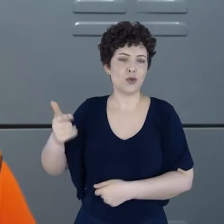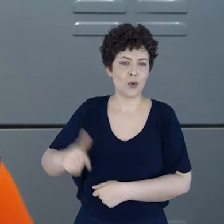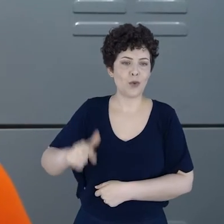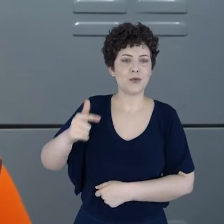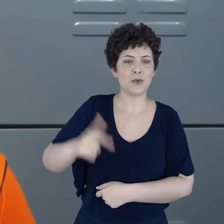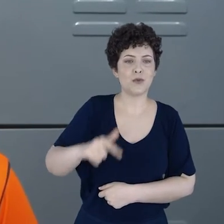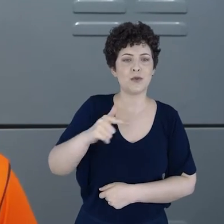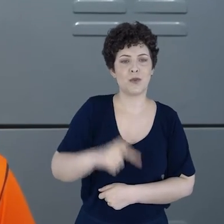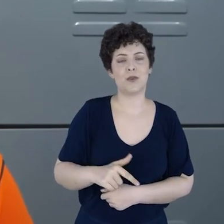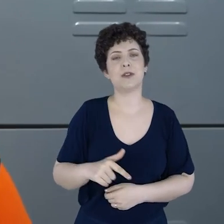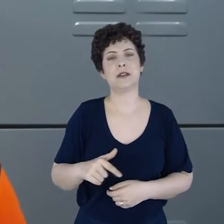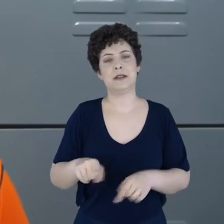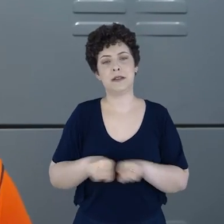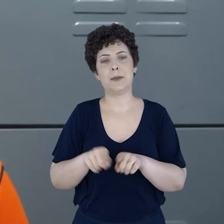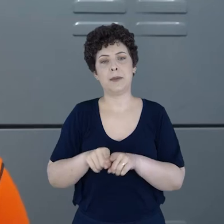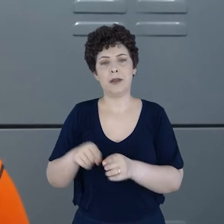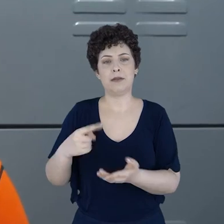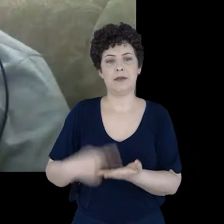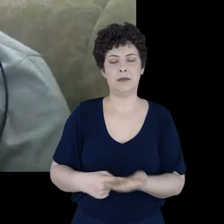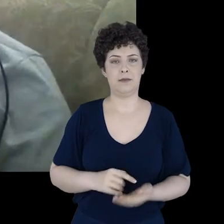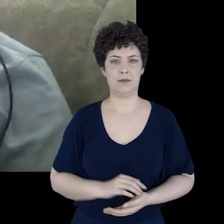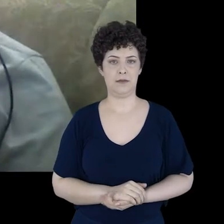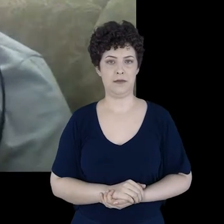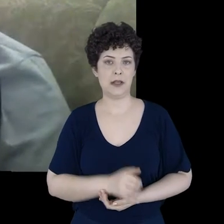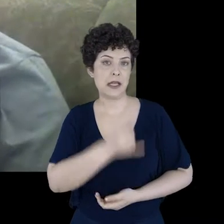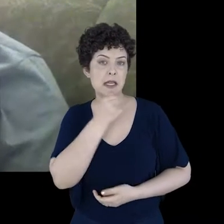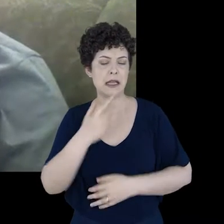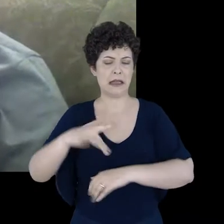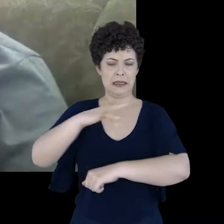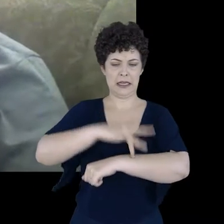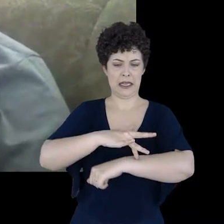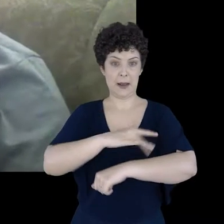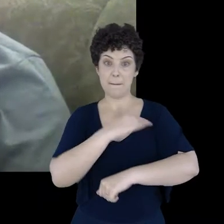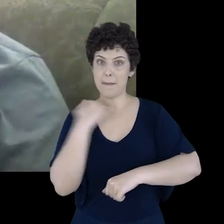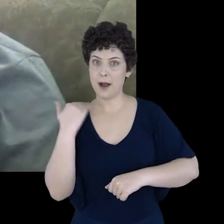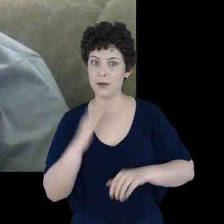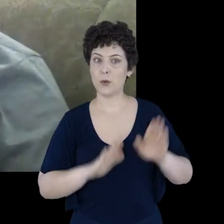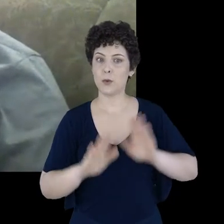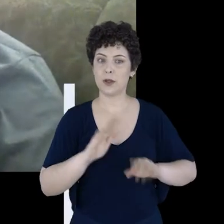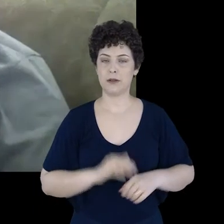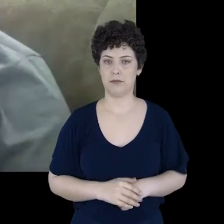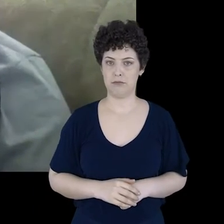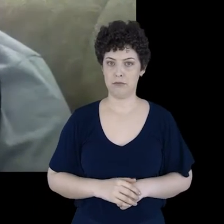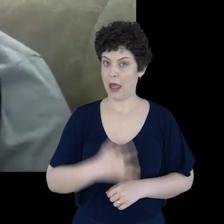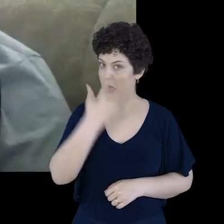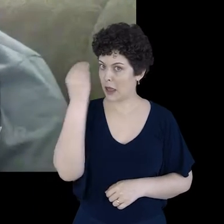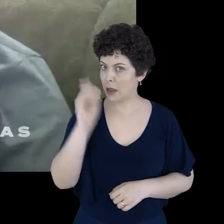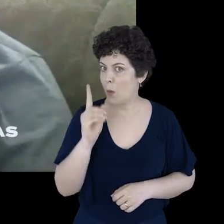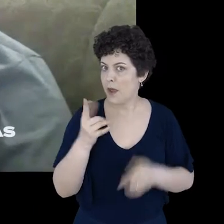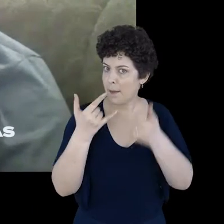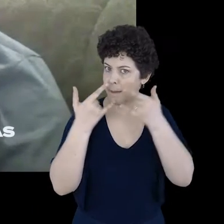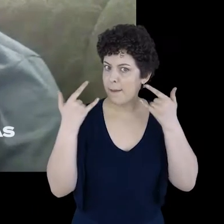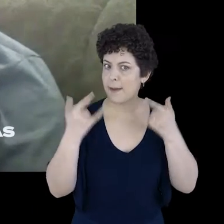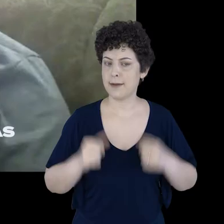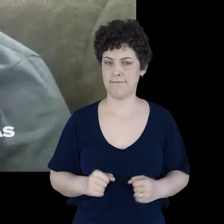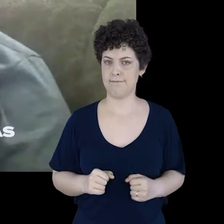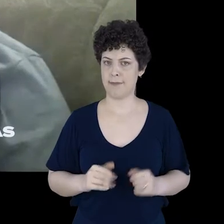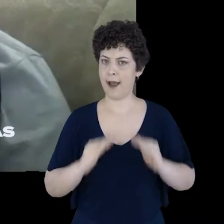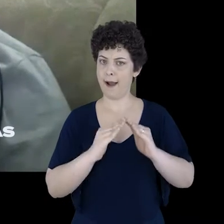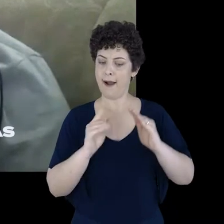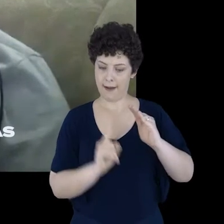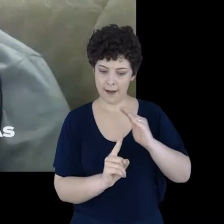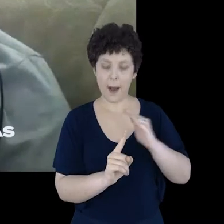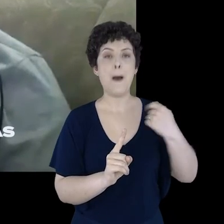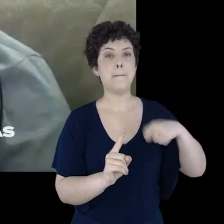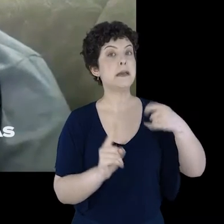pela repetição, né, pelo cumprimento dessa rotina. Porque a dengue mata. Texto criado com palavras dos espectadores. E não esquecer de usar máscara. Mulher sentada num